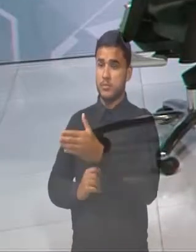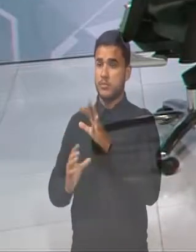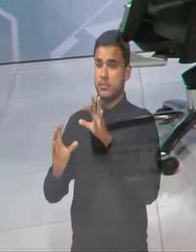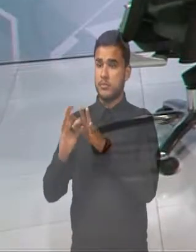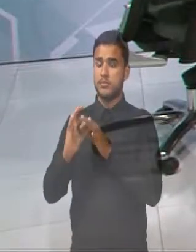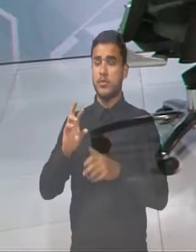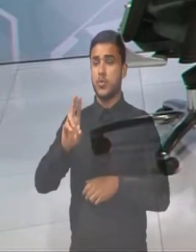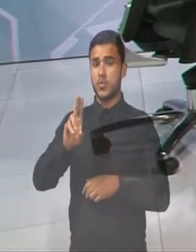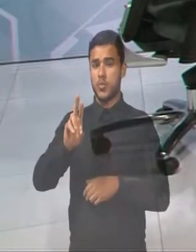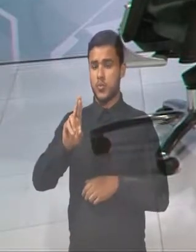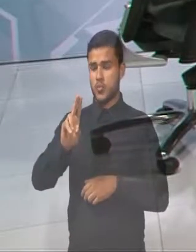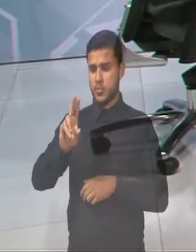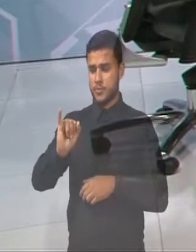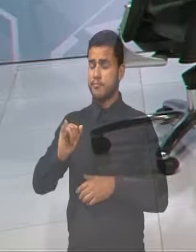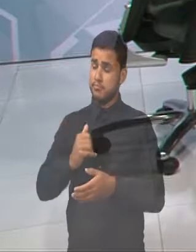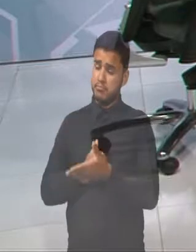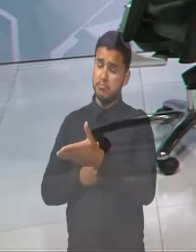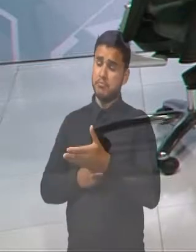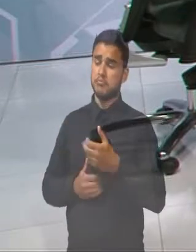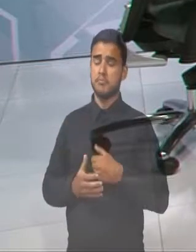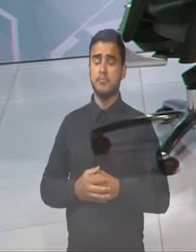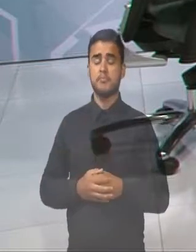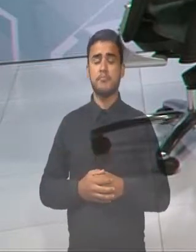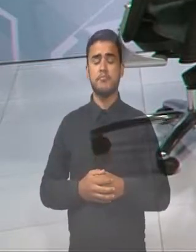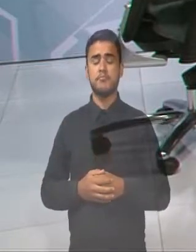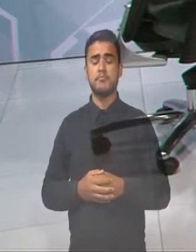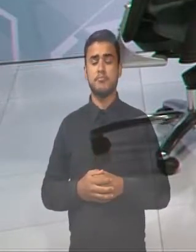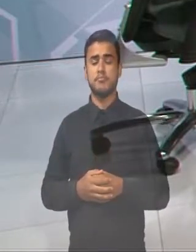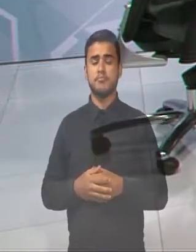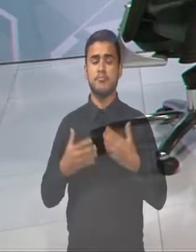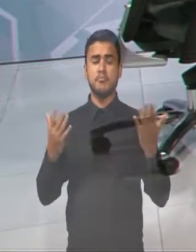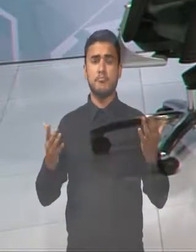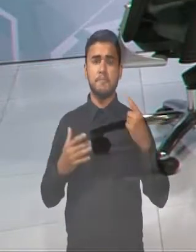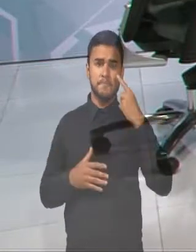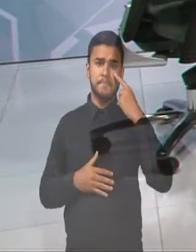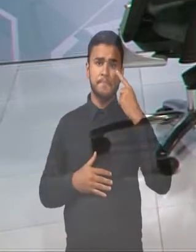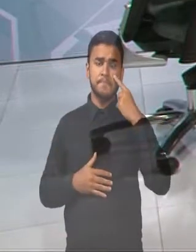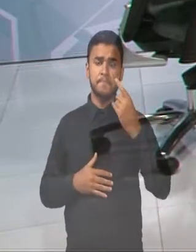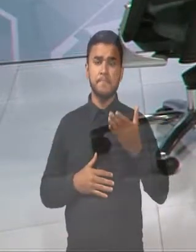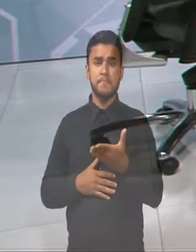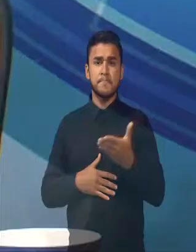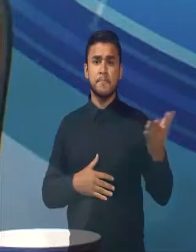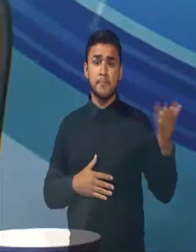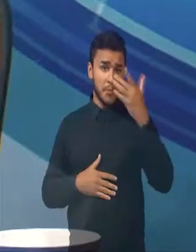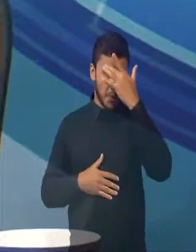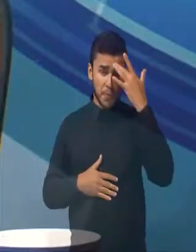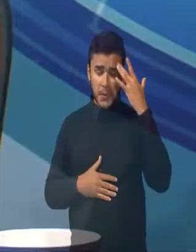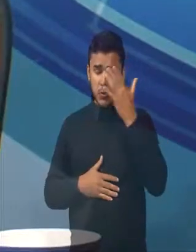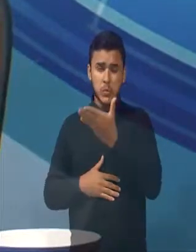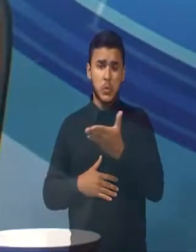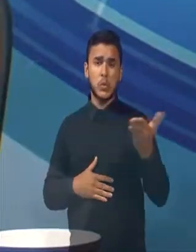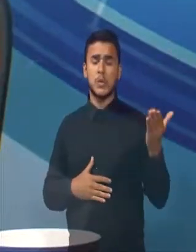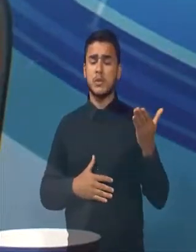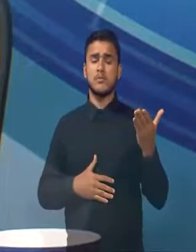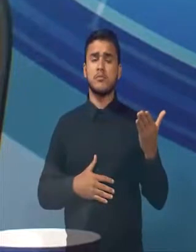aspecto, voltando ao impacto disso, inclusive na orientação das pessoas.